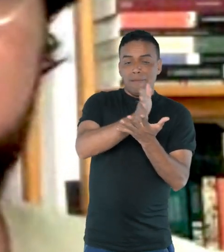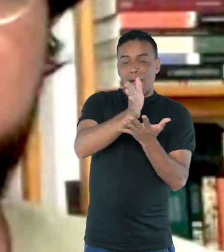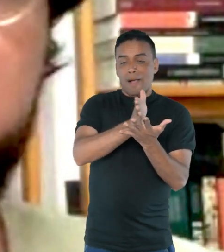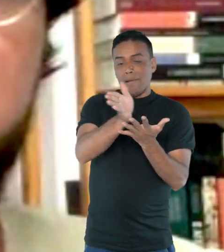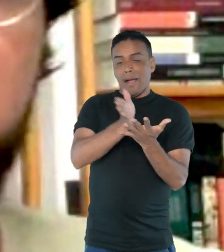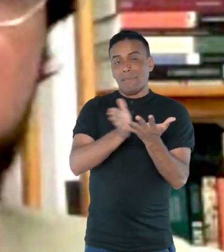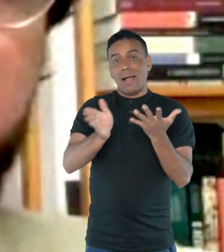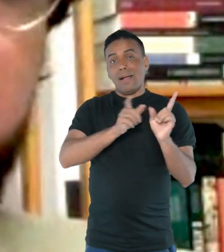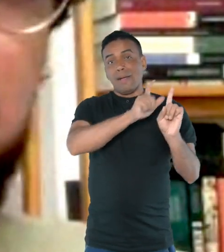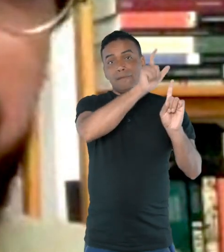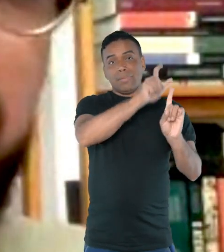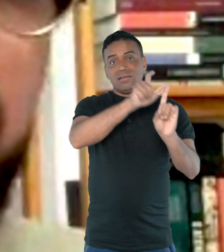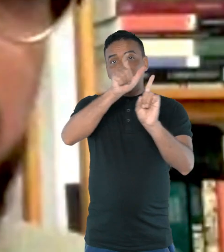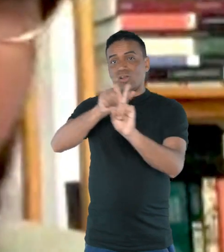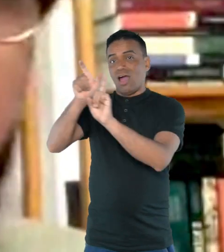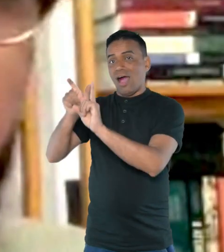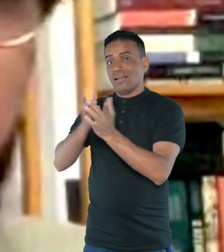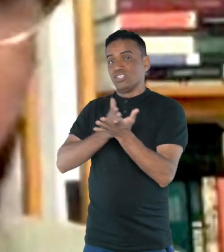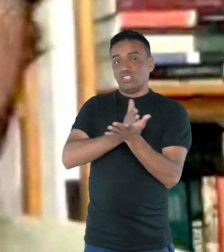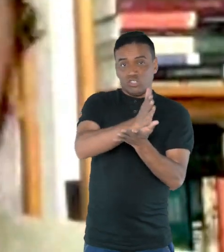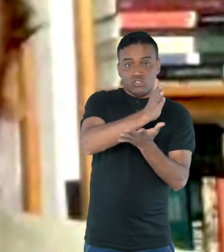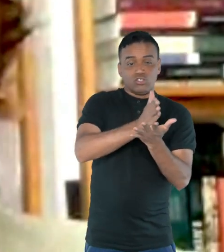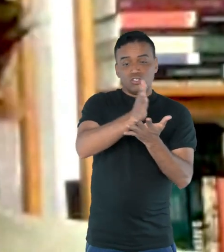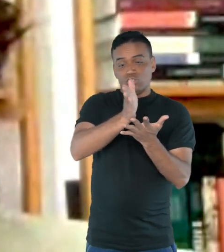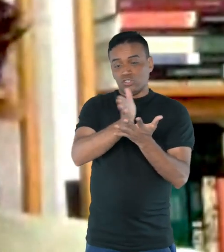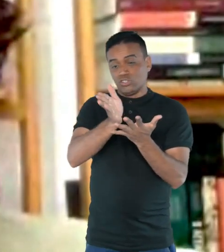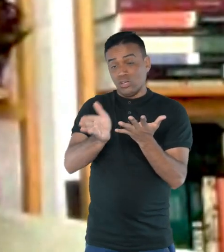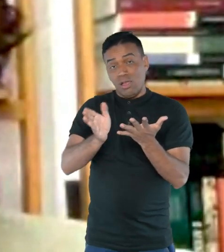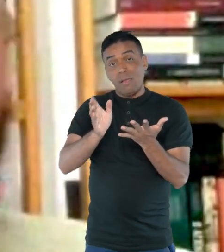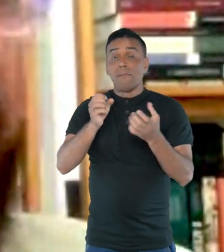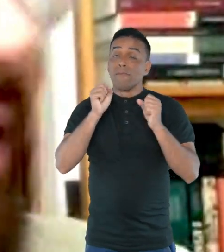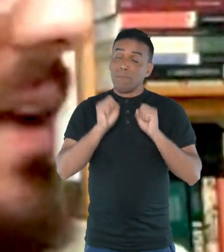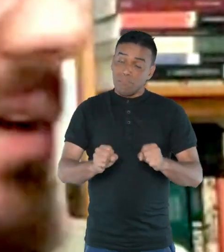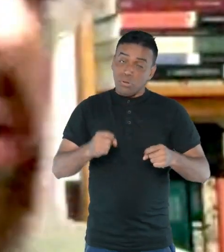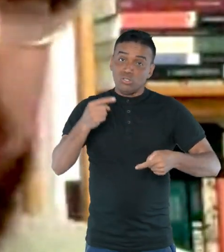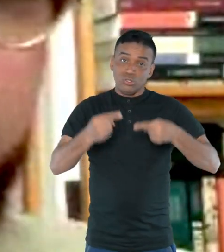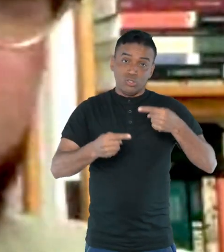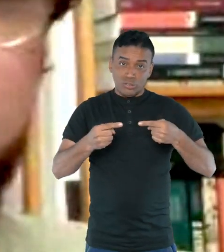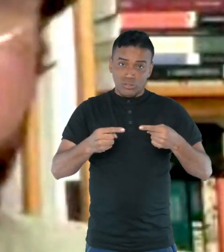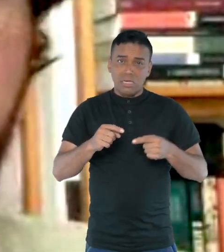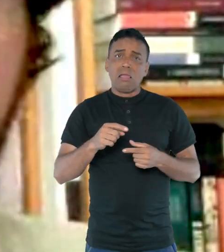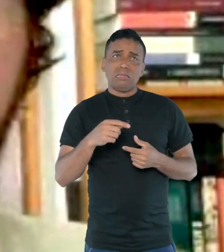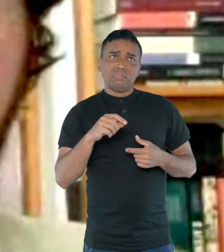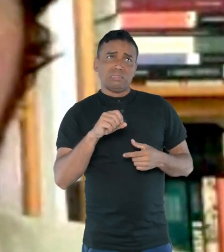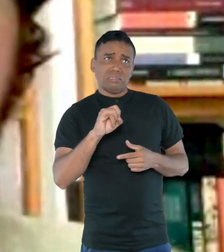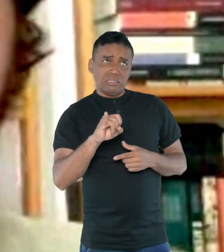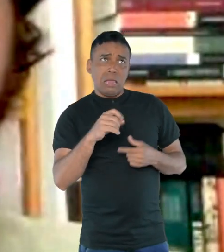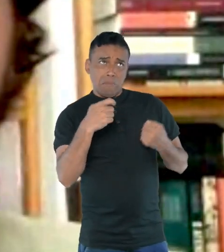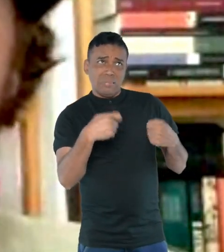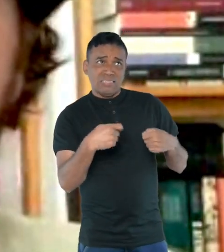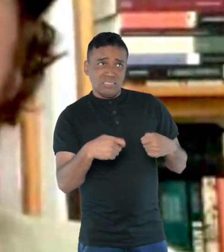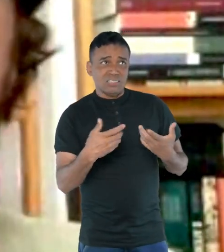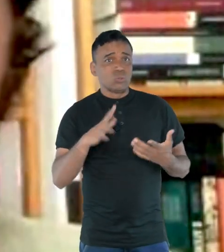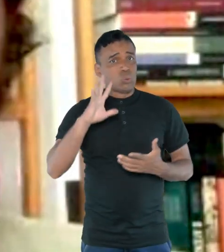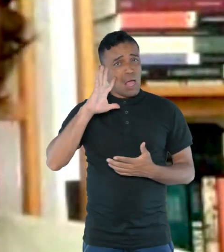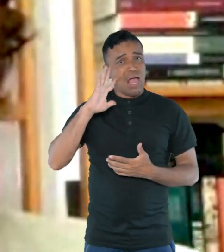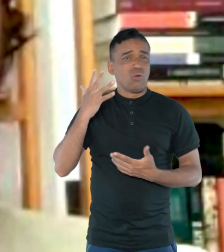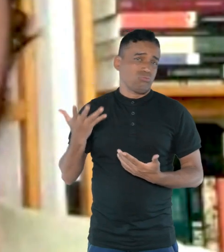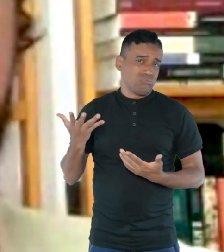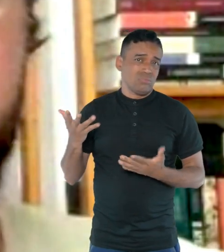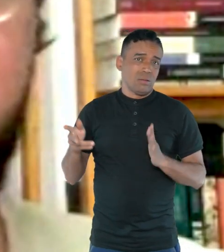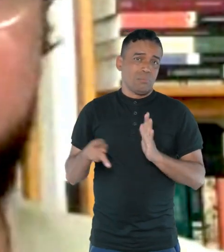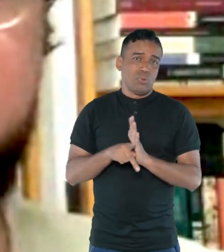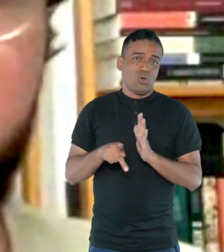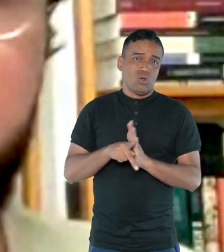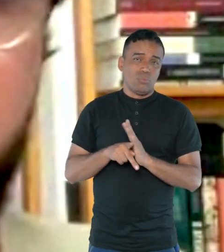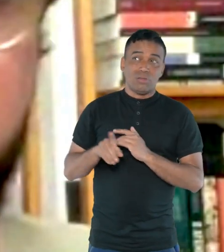personagens fazem, é algo que a gente pode sim discutir. Será que era preciso? Será que é necessário?